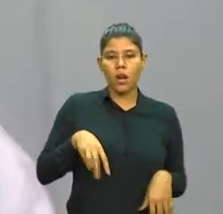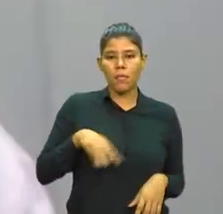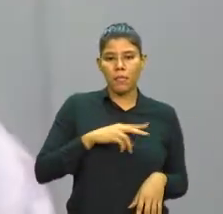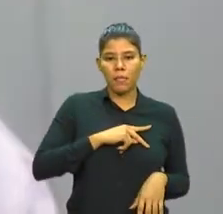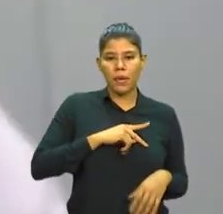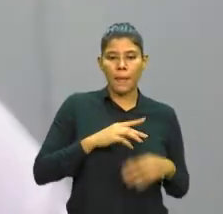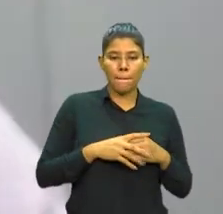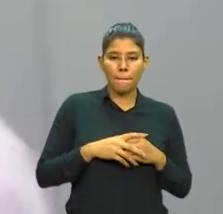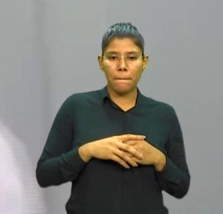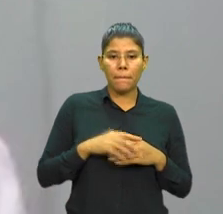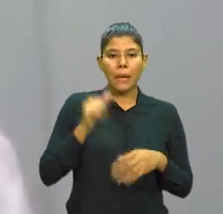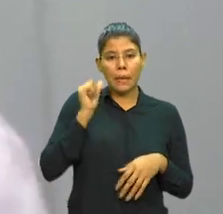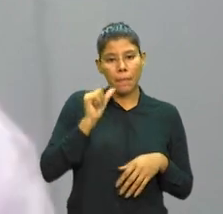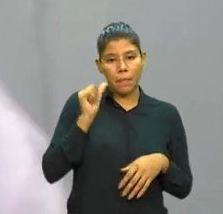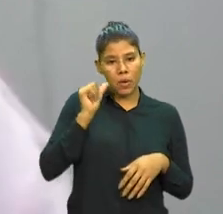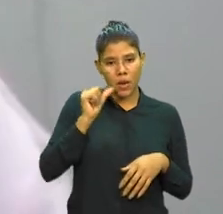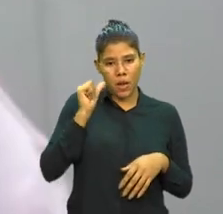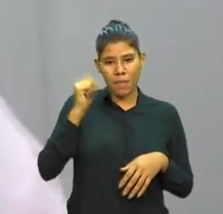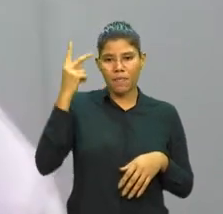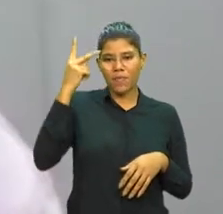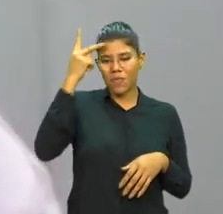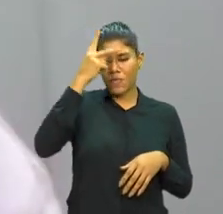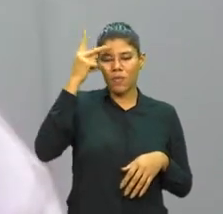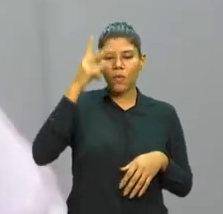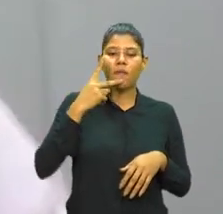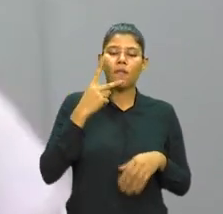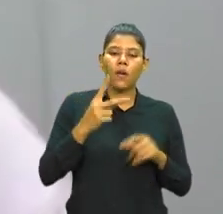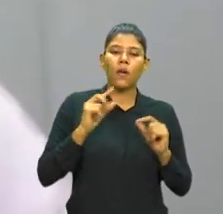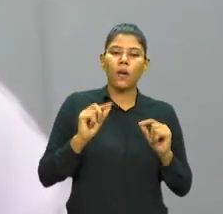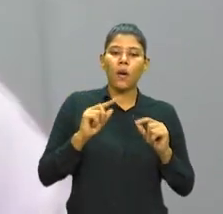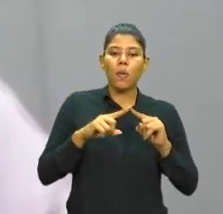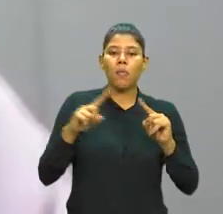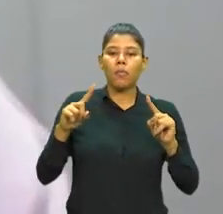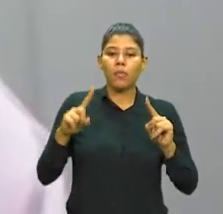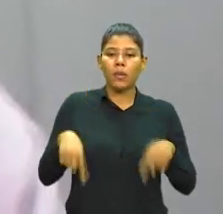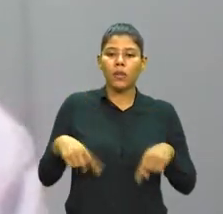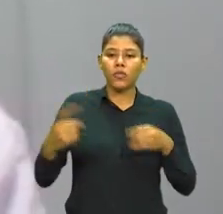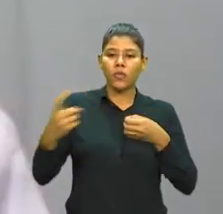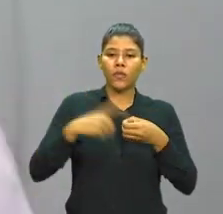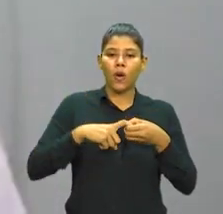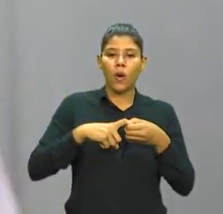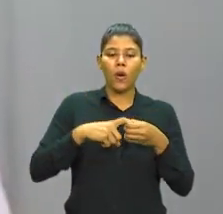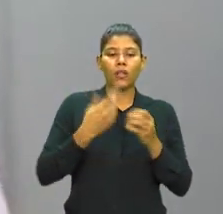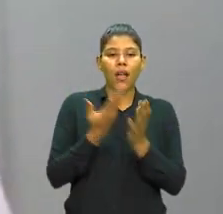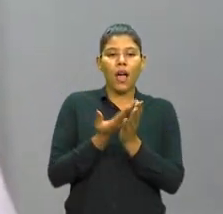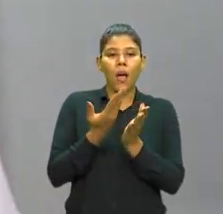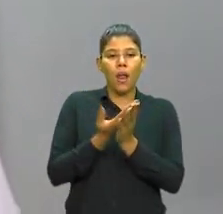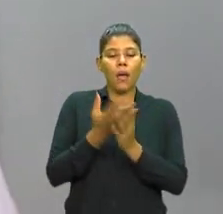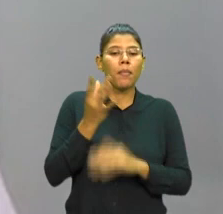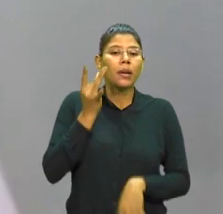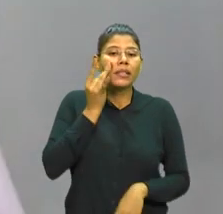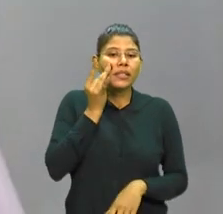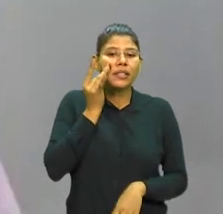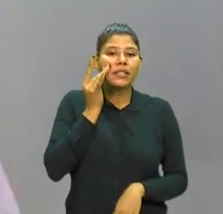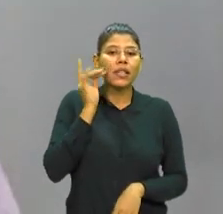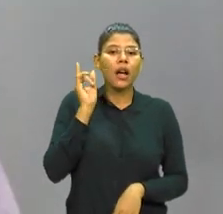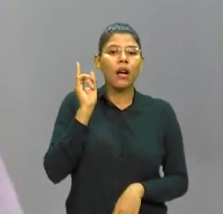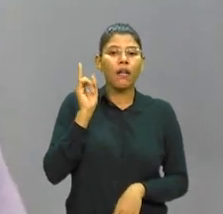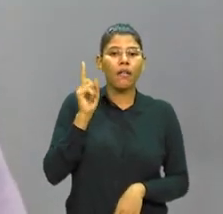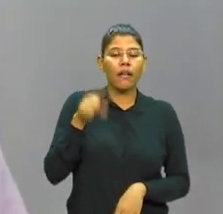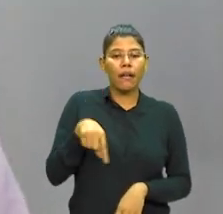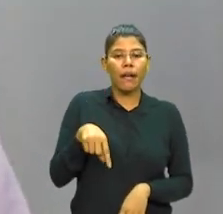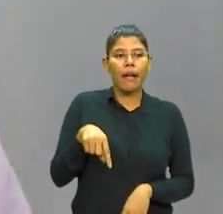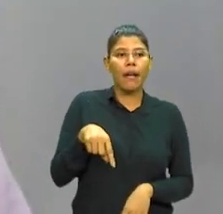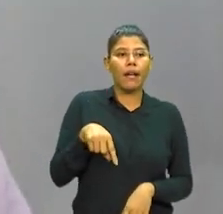elizabe Almeida afirma que o plano de retomada das aulas presenciais vai além dos Protocolos de segurança é um